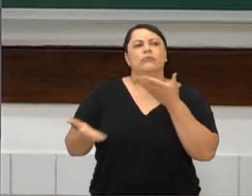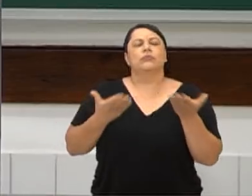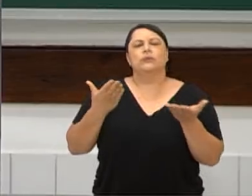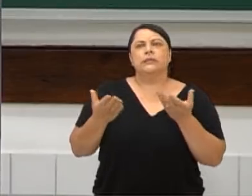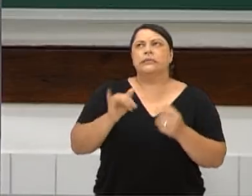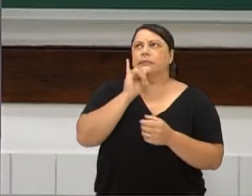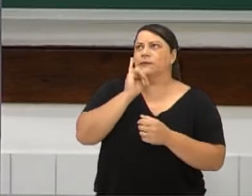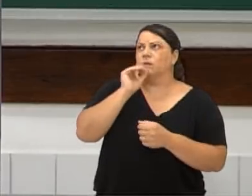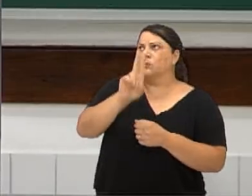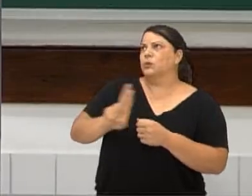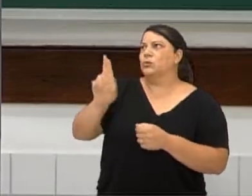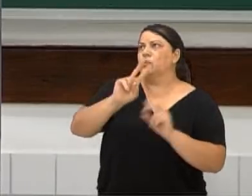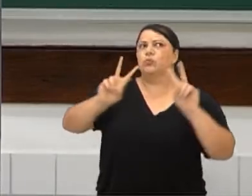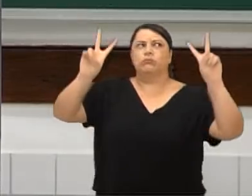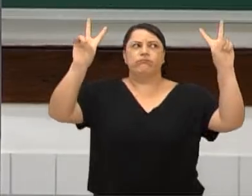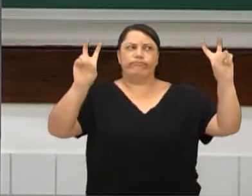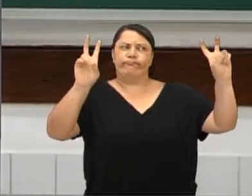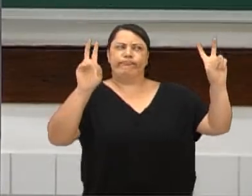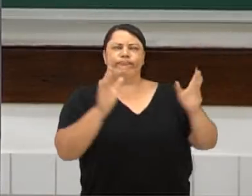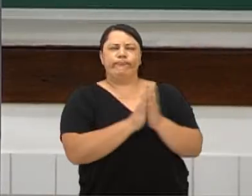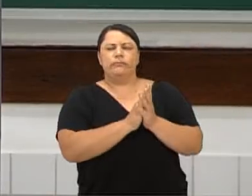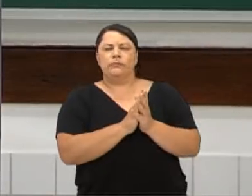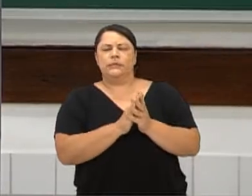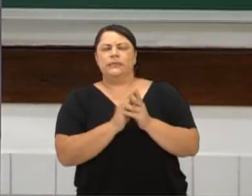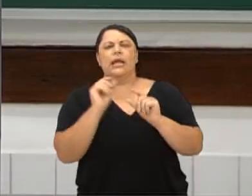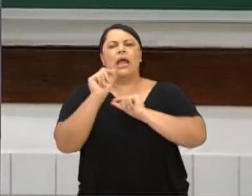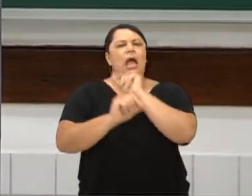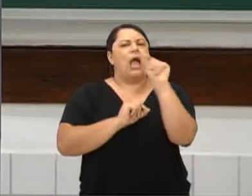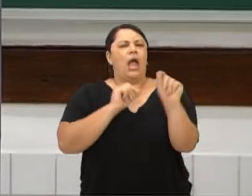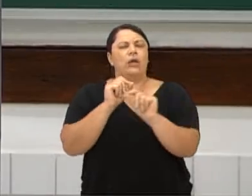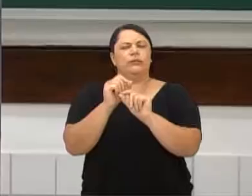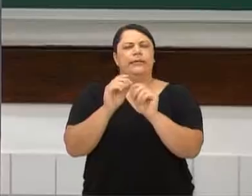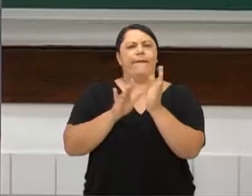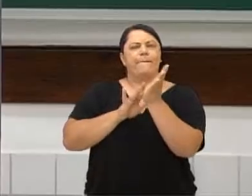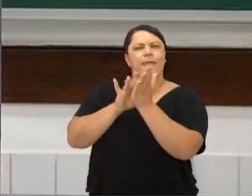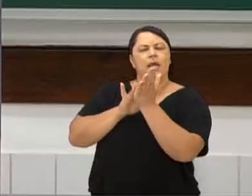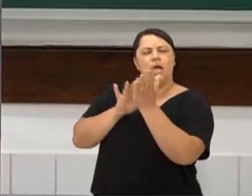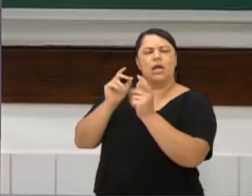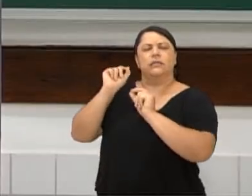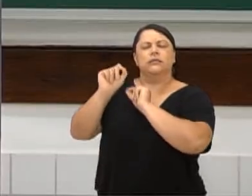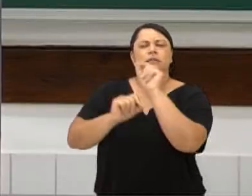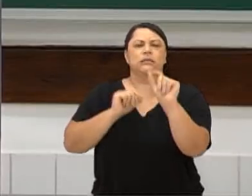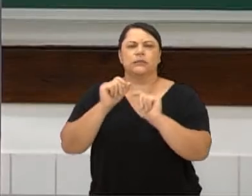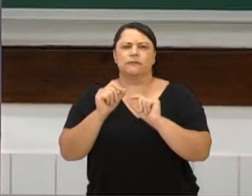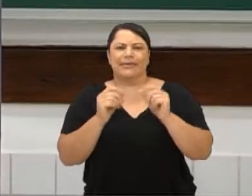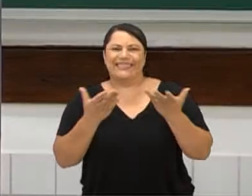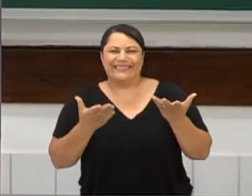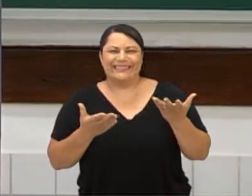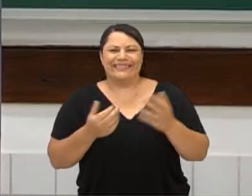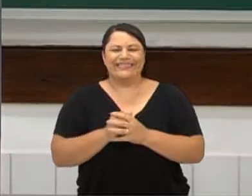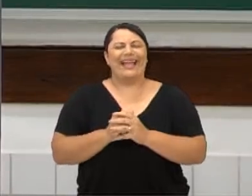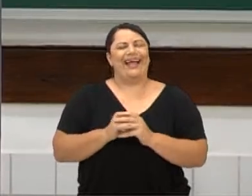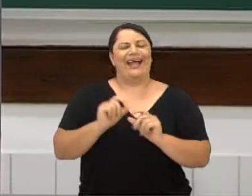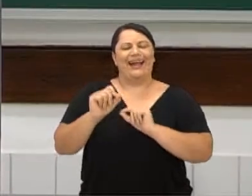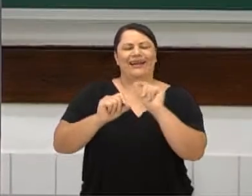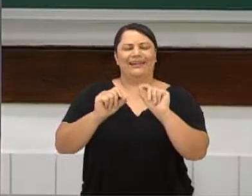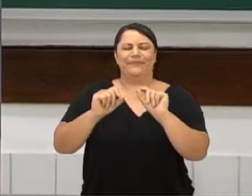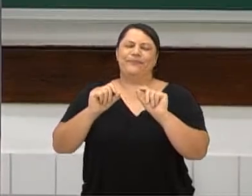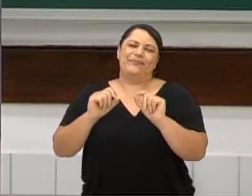vamos usar um termo aqui, para poder maquiar, para poder justificar esse